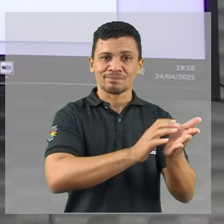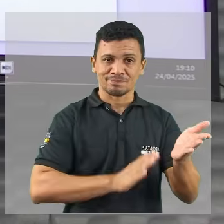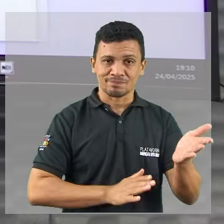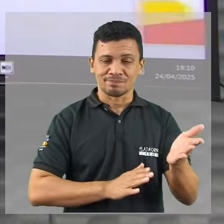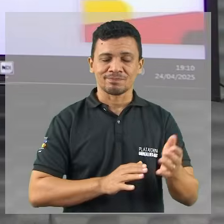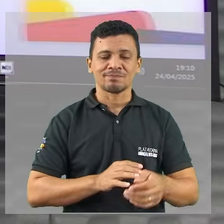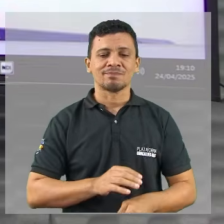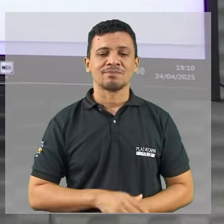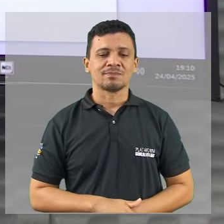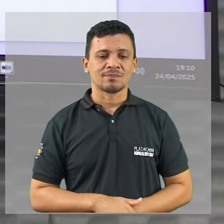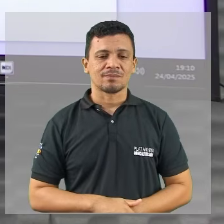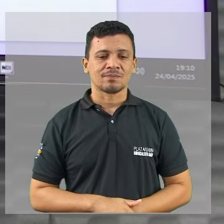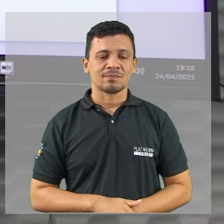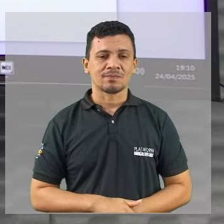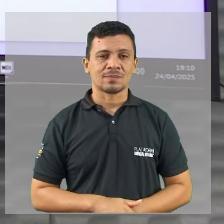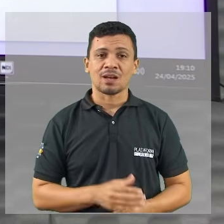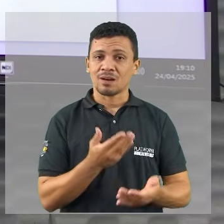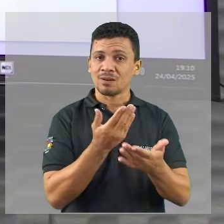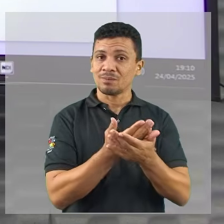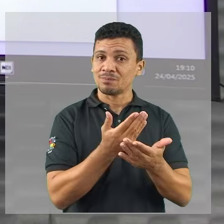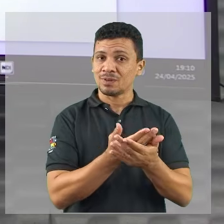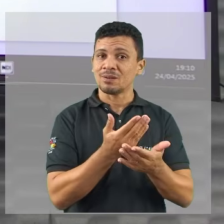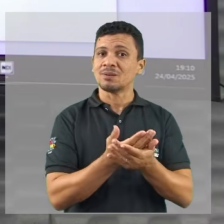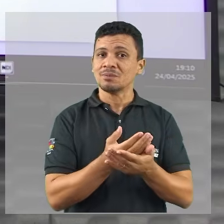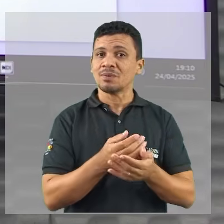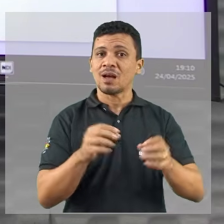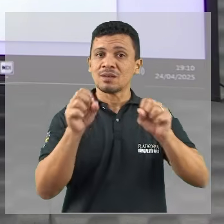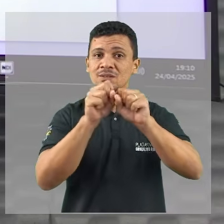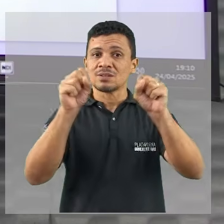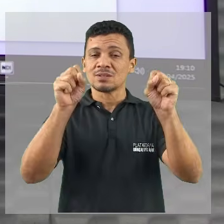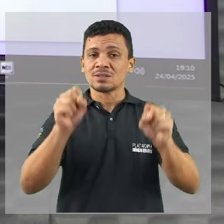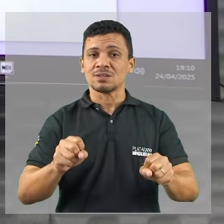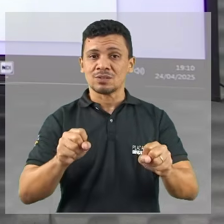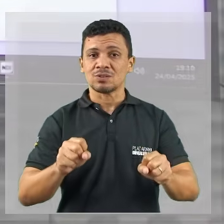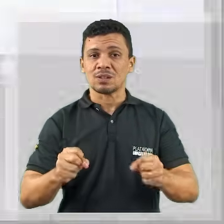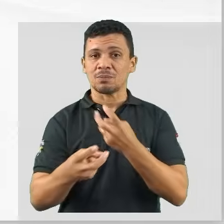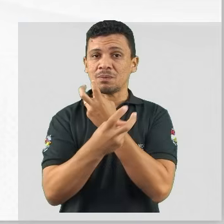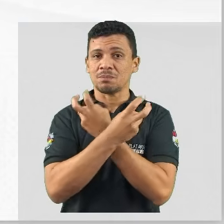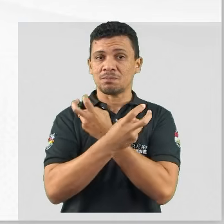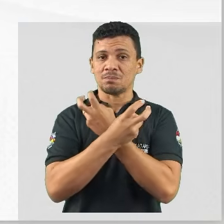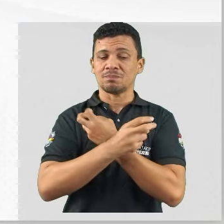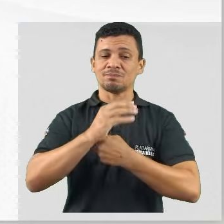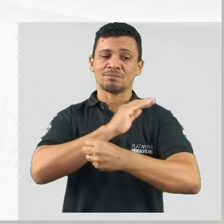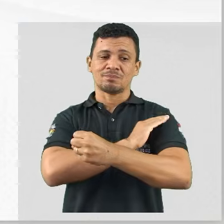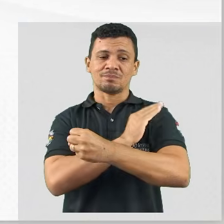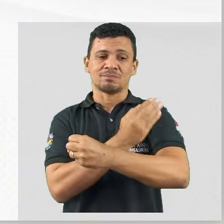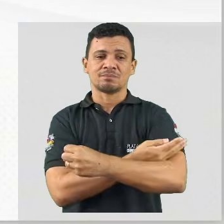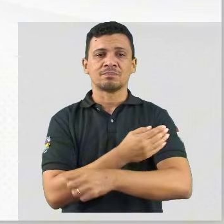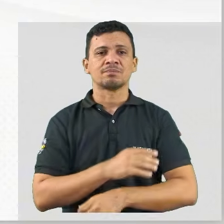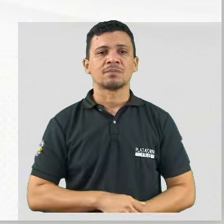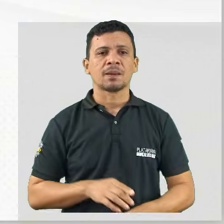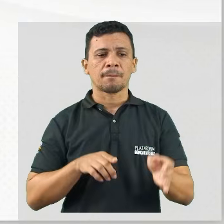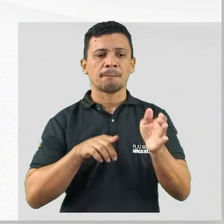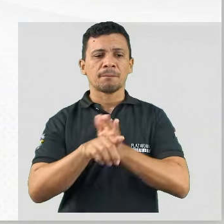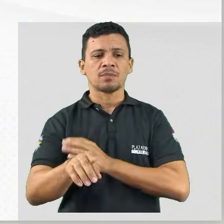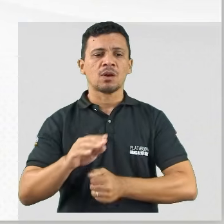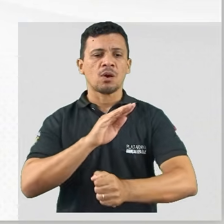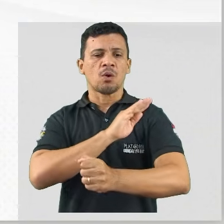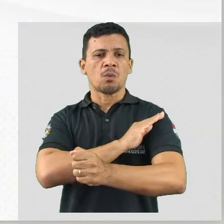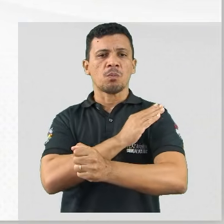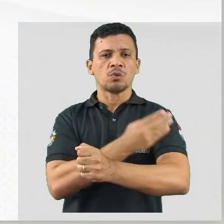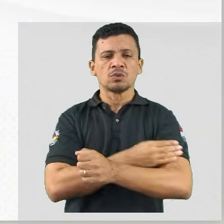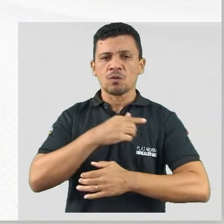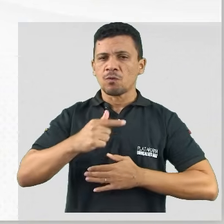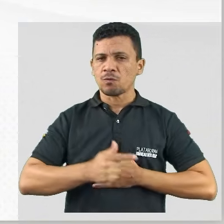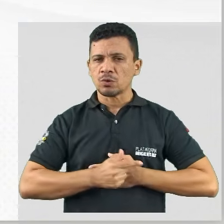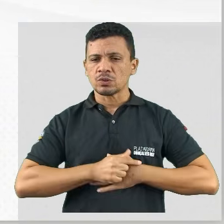gente finalizar essa aula sobre o sistema musculoesquelético. Vamos lá. Os músculos exercem diferentes funções no nosso